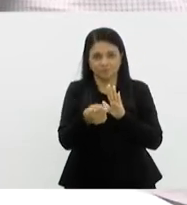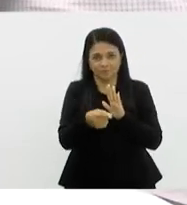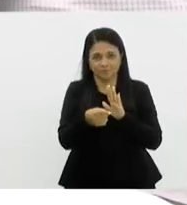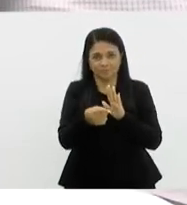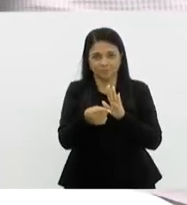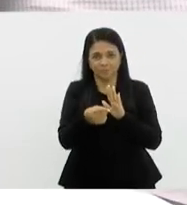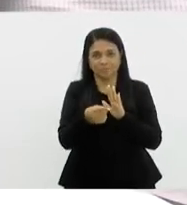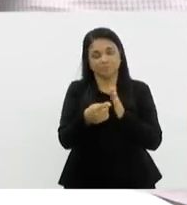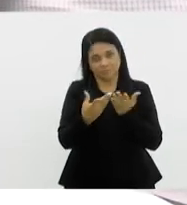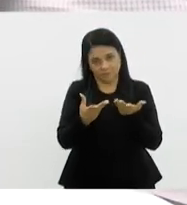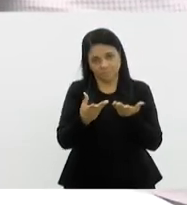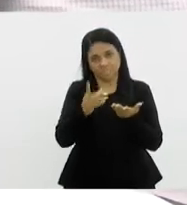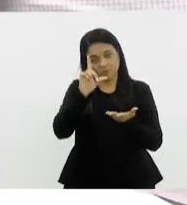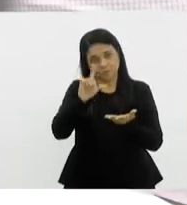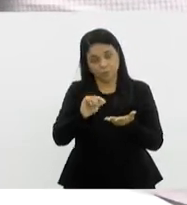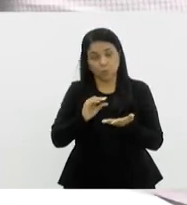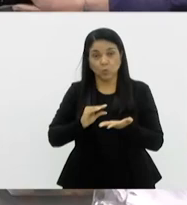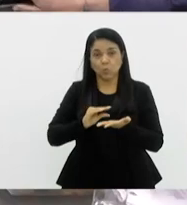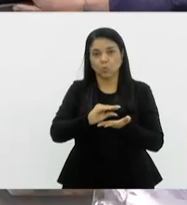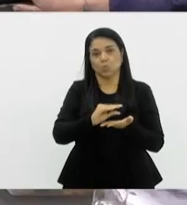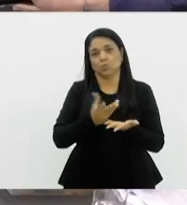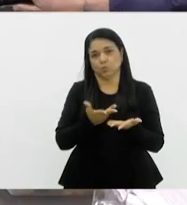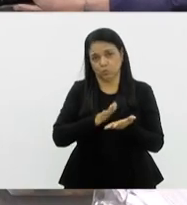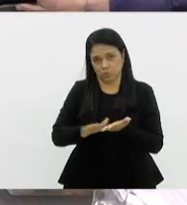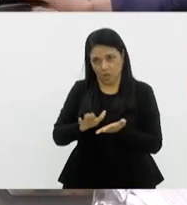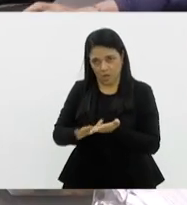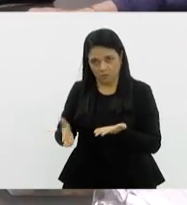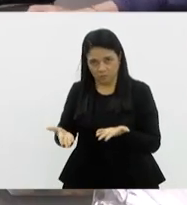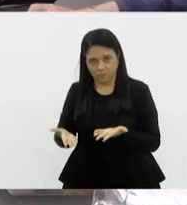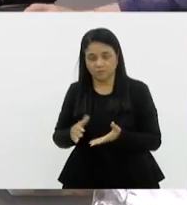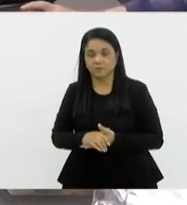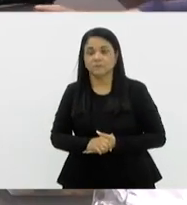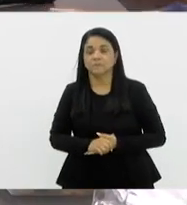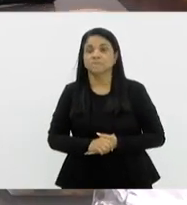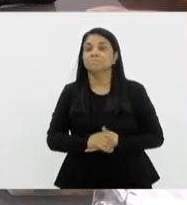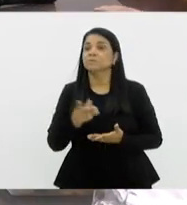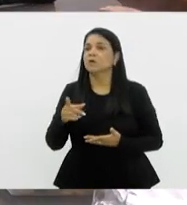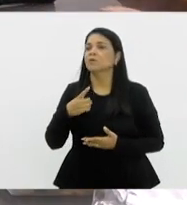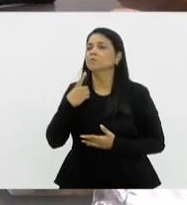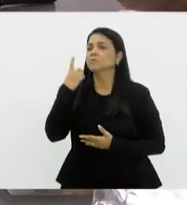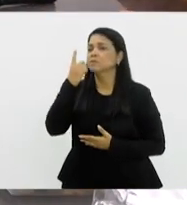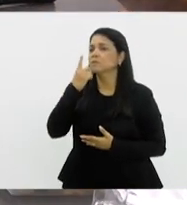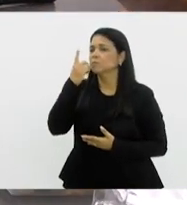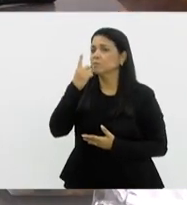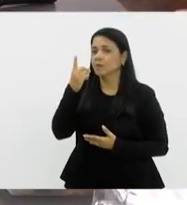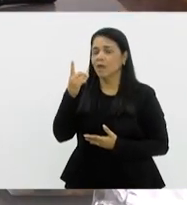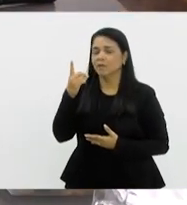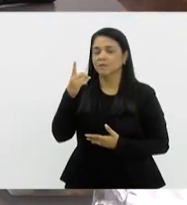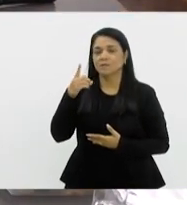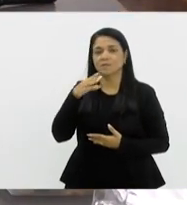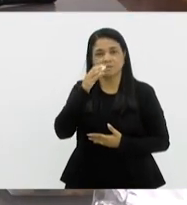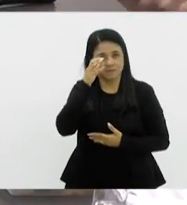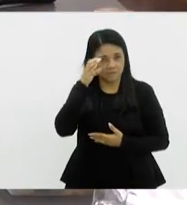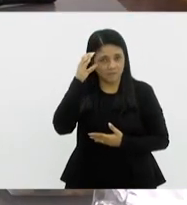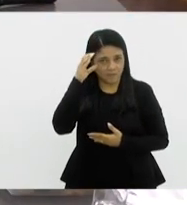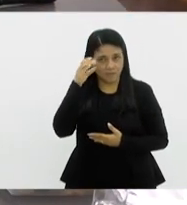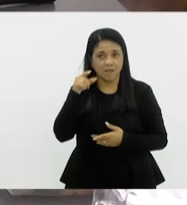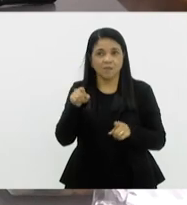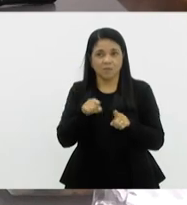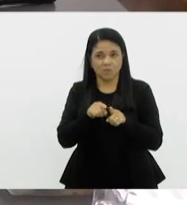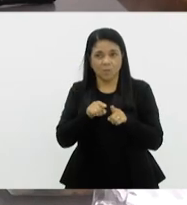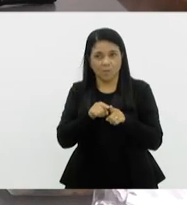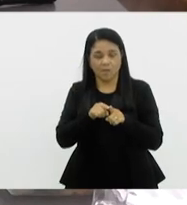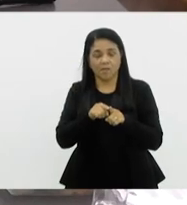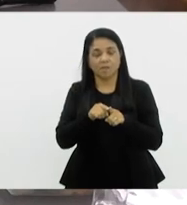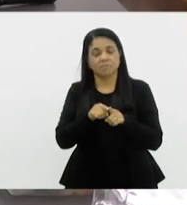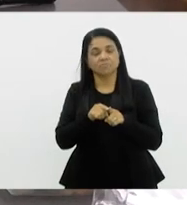dessa medida. Perfeito. Pertinente, deputado Mink. Deputada Célia. Deputado Amorim, eu vou também no